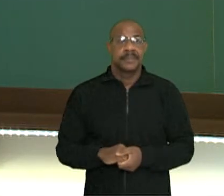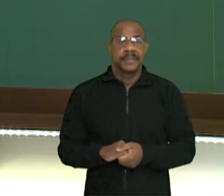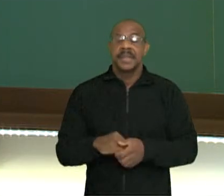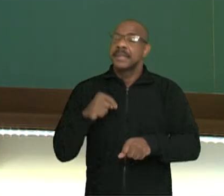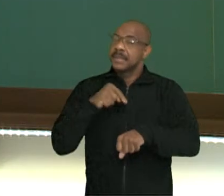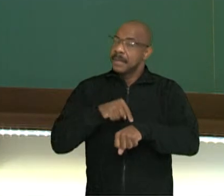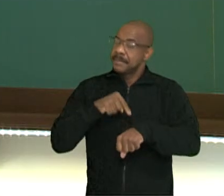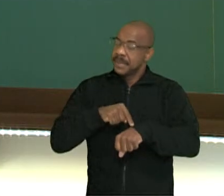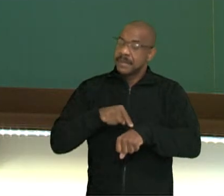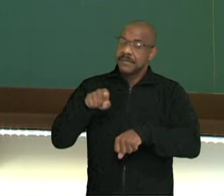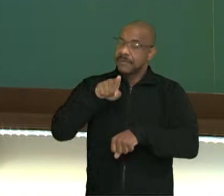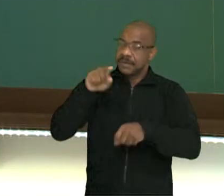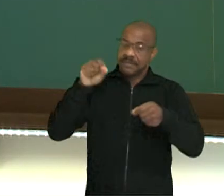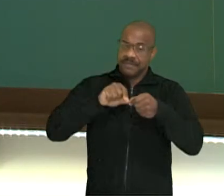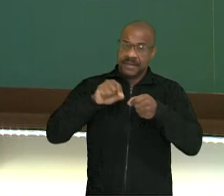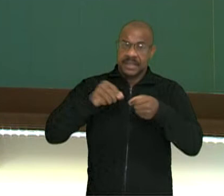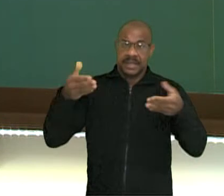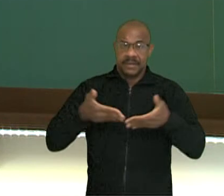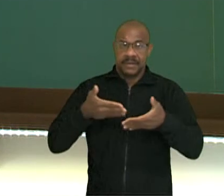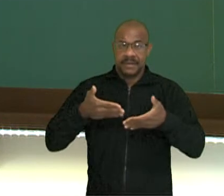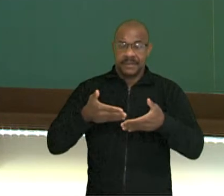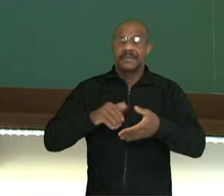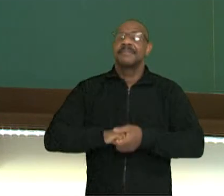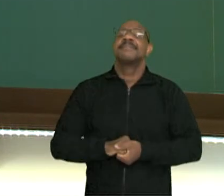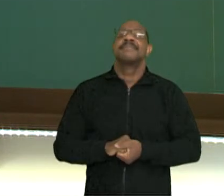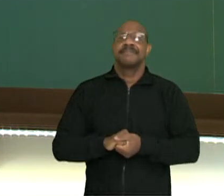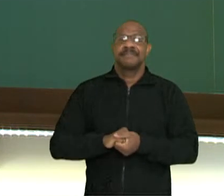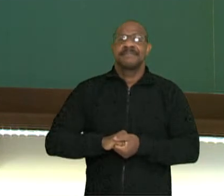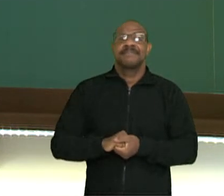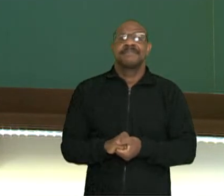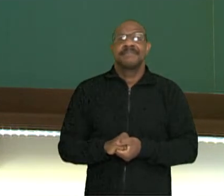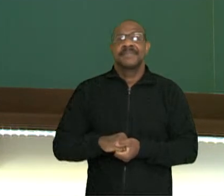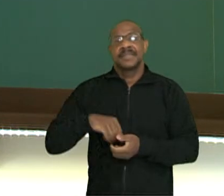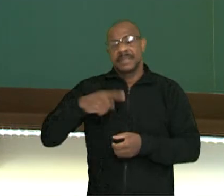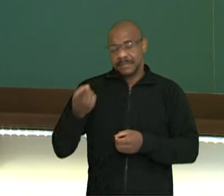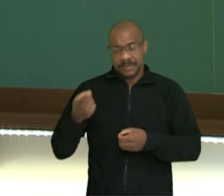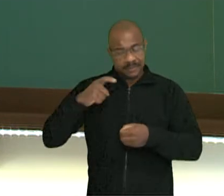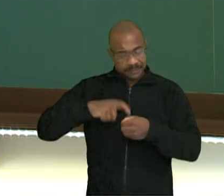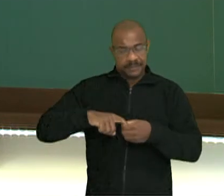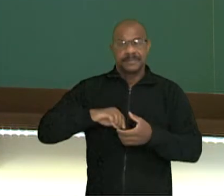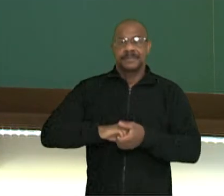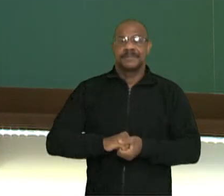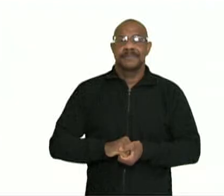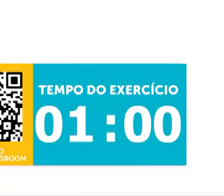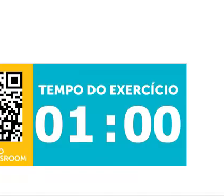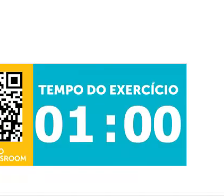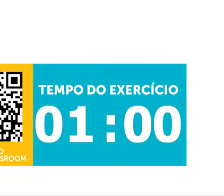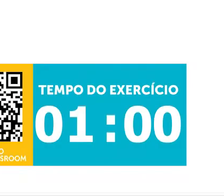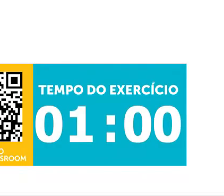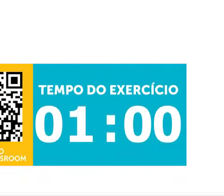um tempinho, faz aí, usa teus recursos para fazer essa reuniãozinha, que eu volto daqui a pouco.